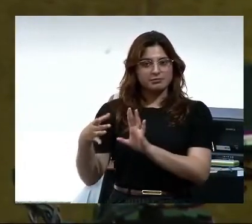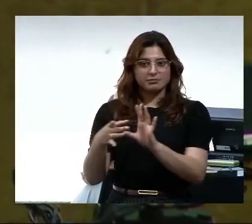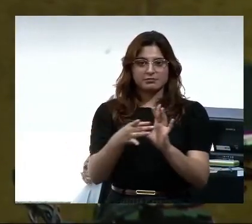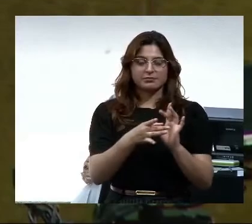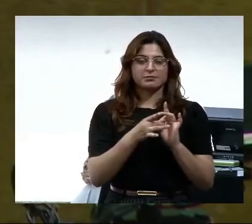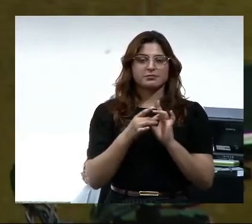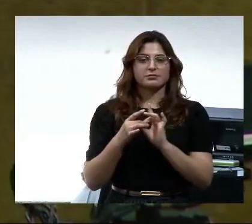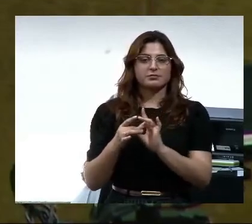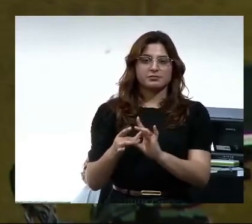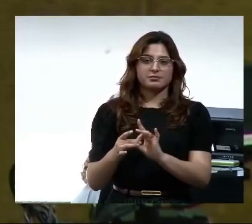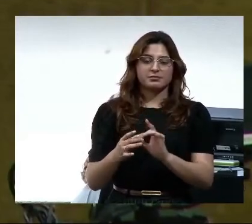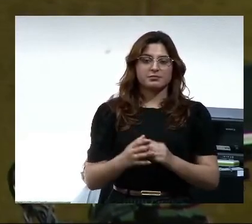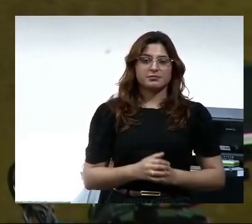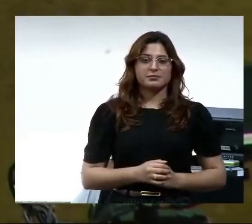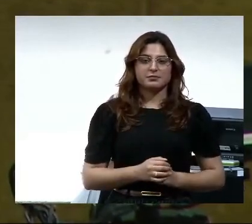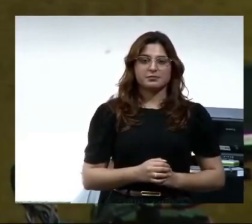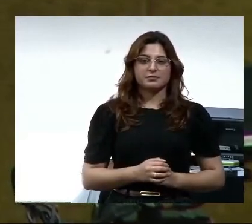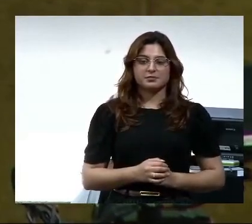unidas,